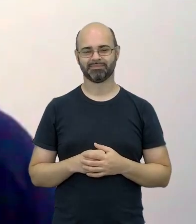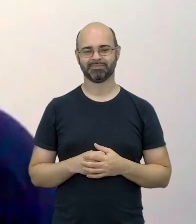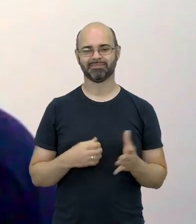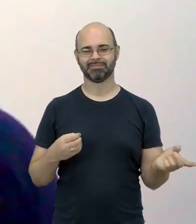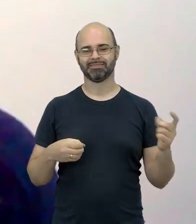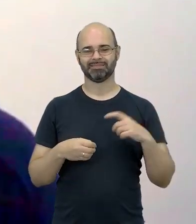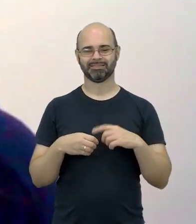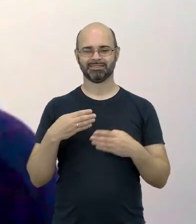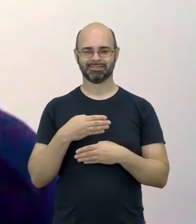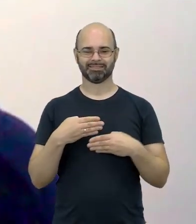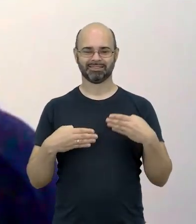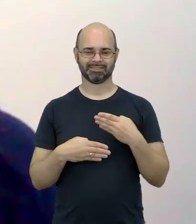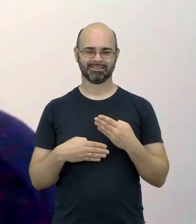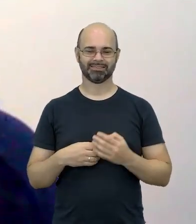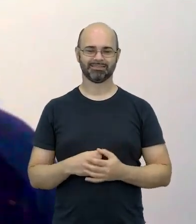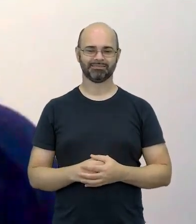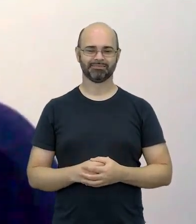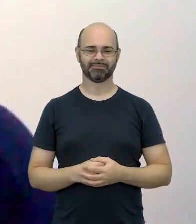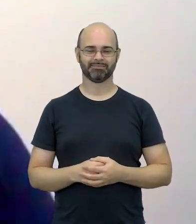meu slide,